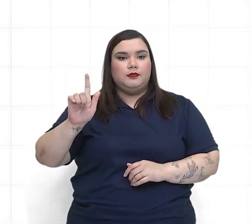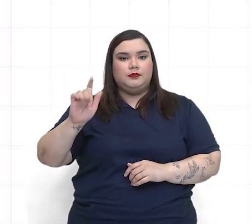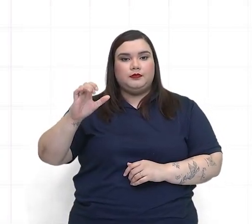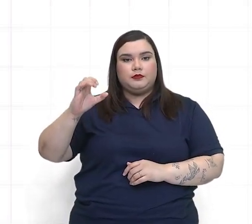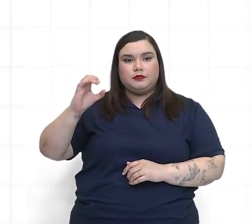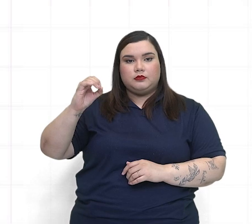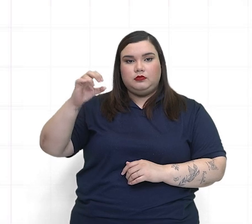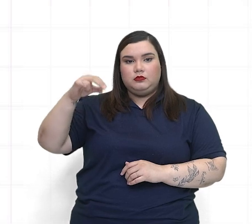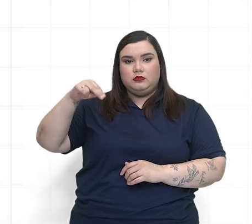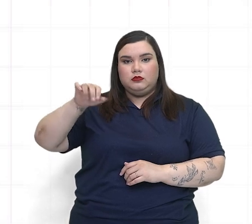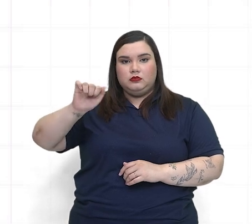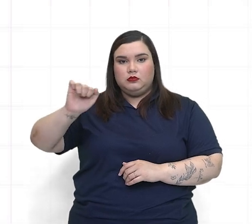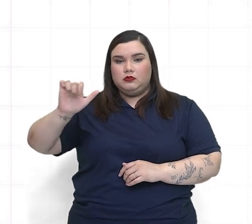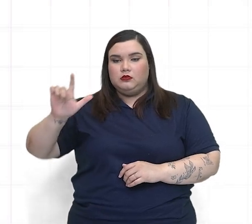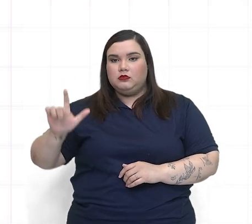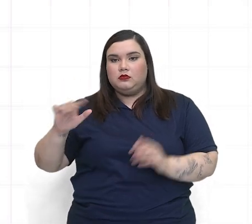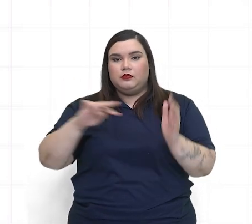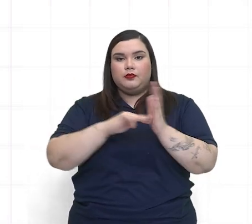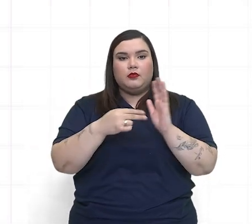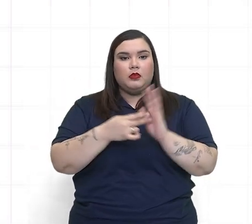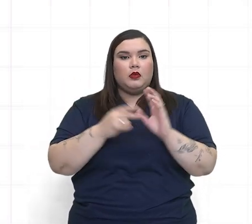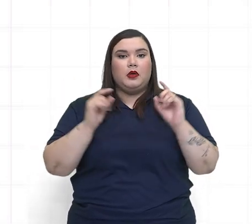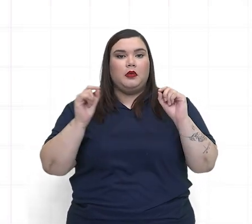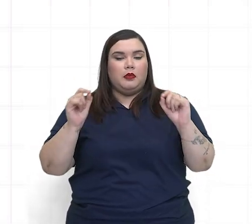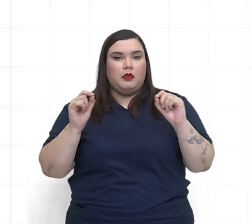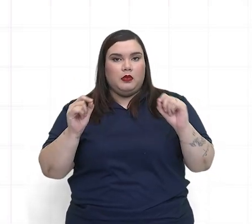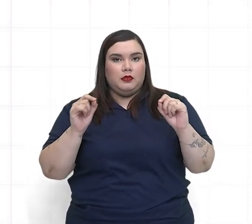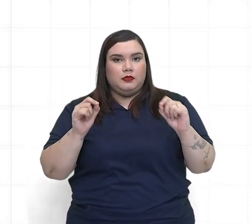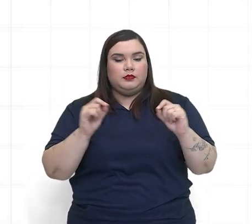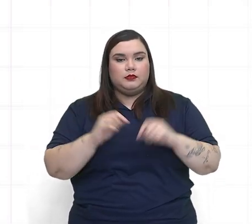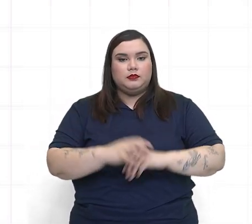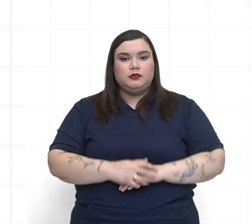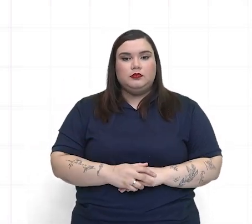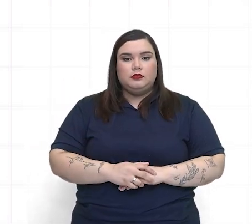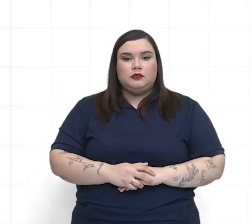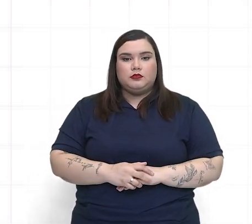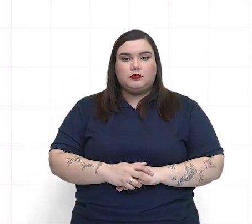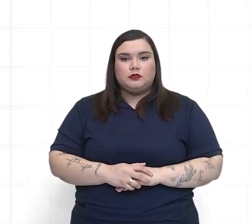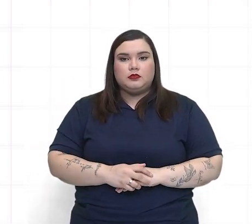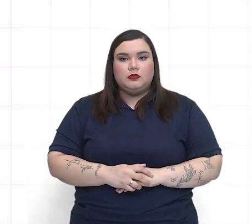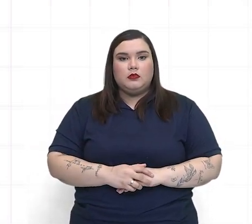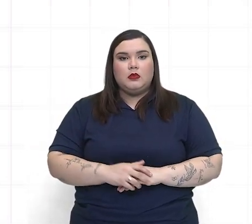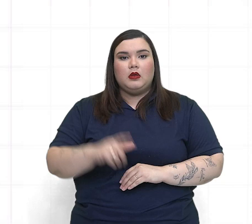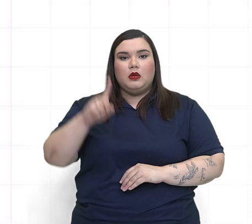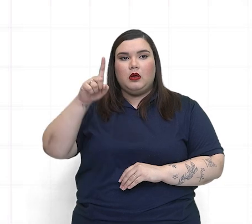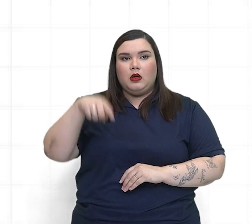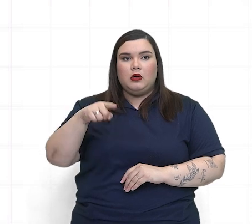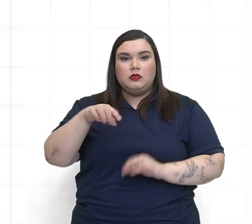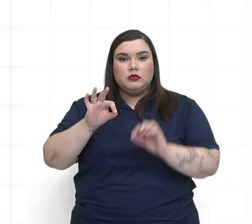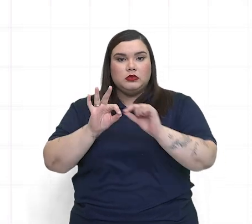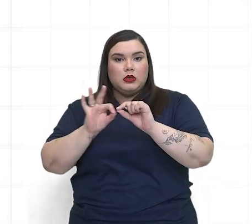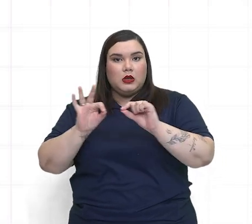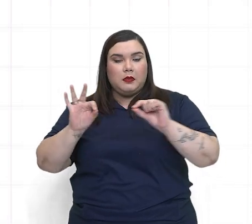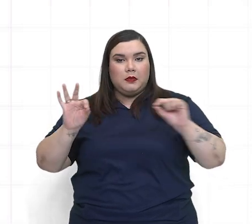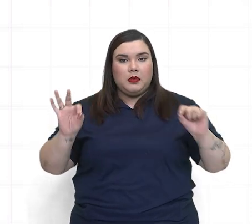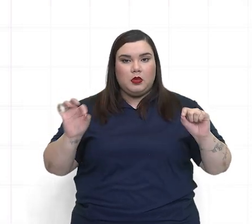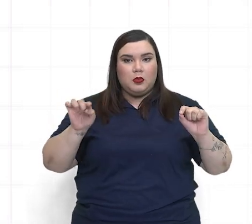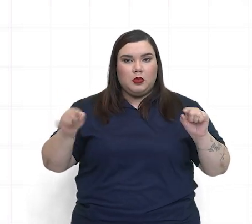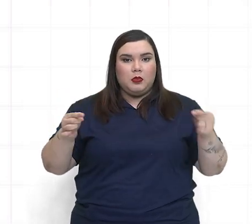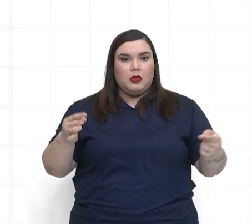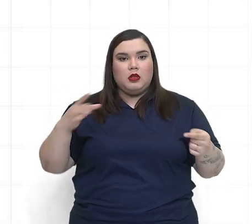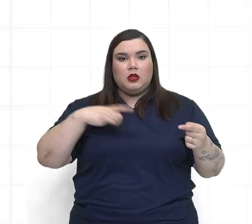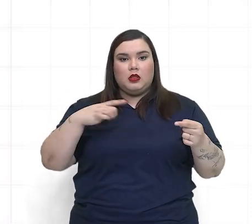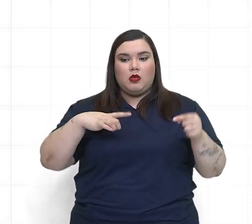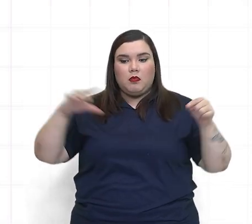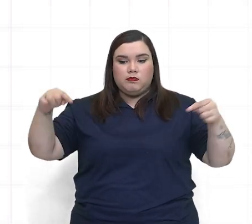Diagonal, certo? O que é a diagonal? A diagonal, gente, é o segmento de reta que une